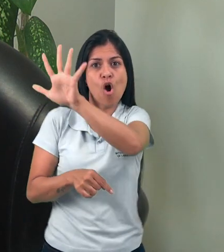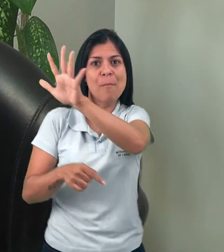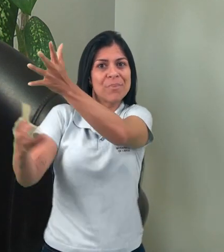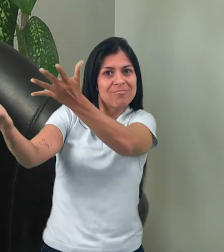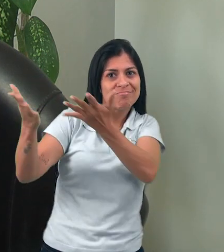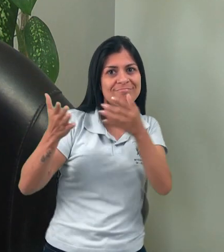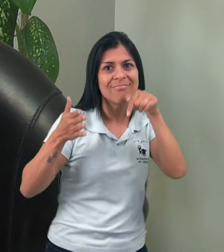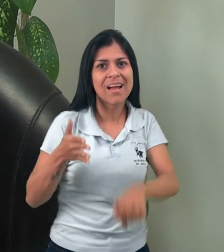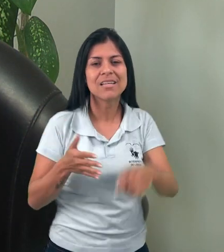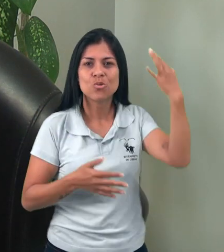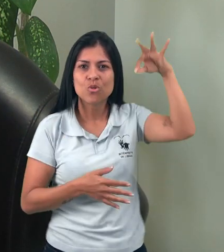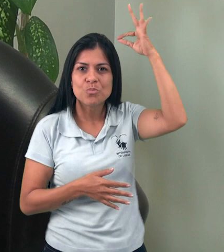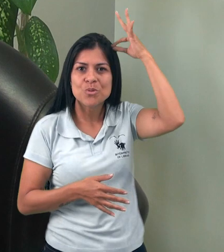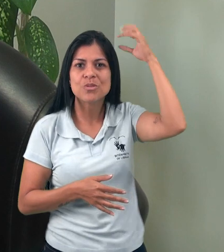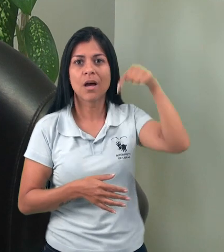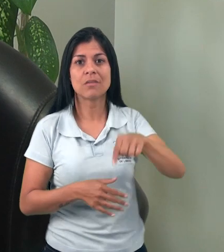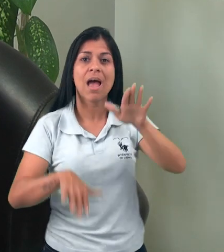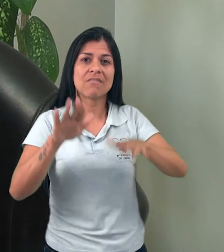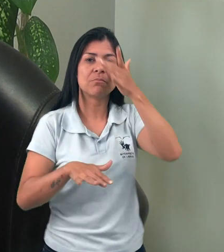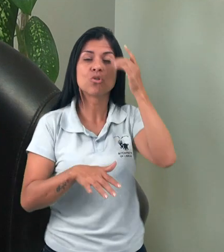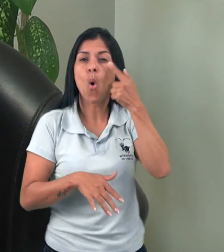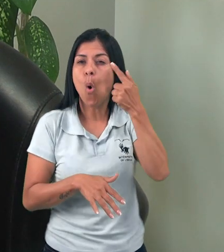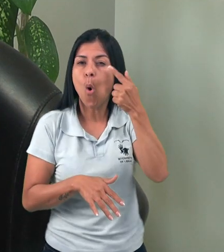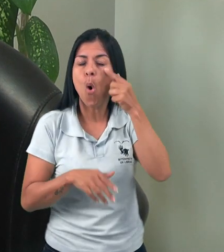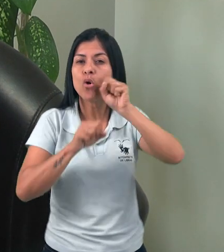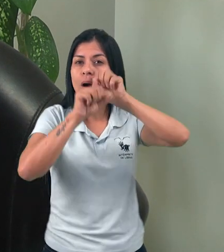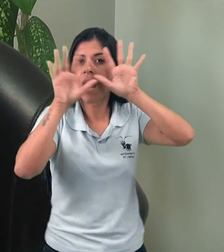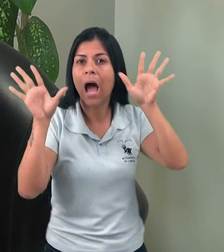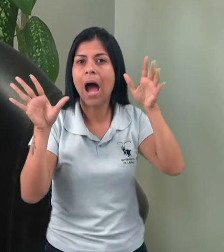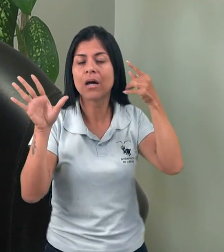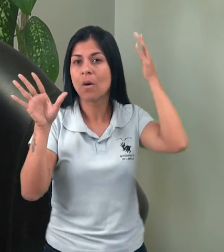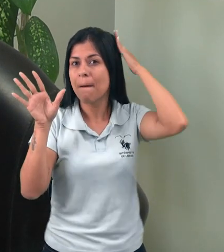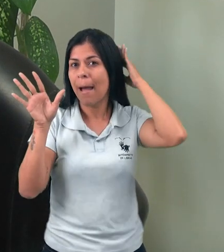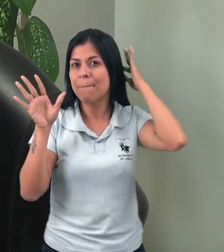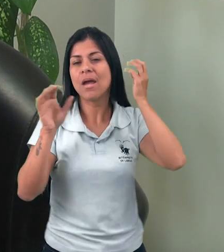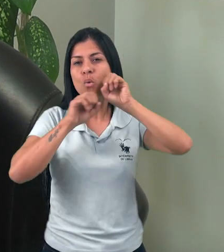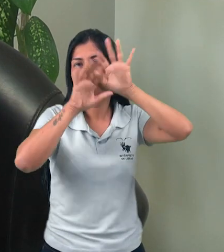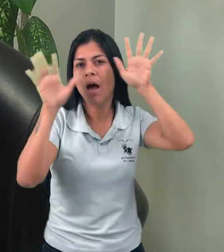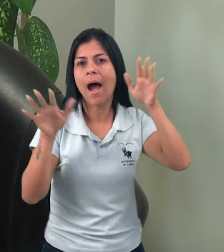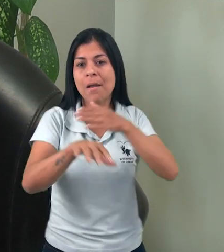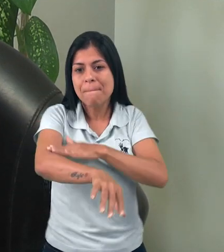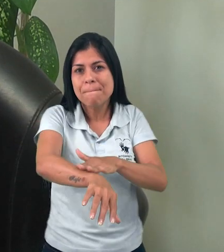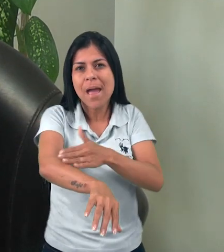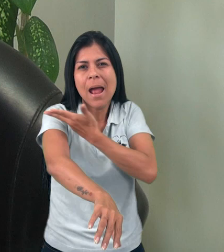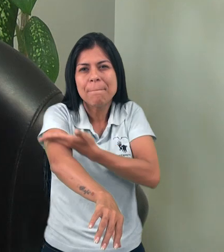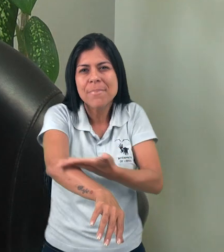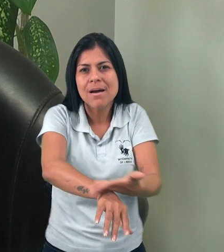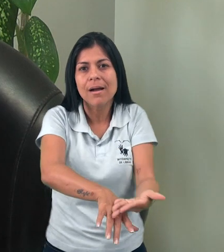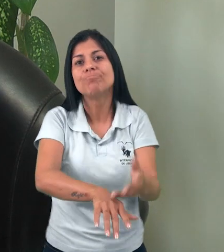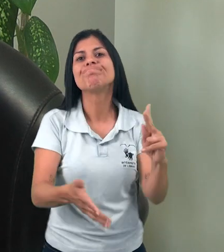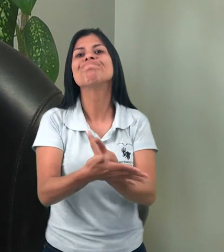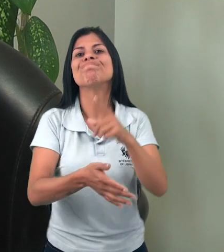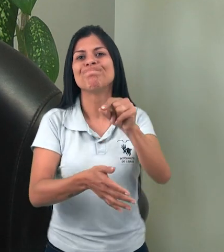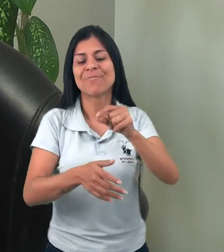essa exposição solar a pacientes de pele claro, olhos claros, cabelos claros, tem tudo para poder